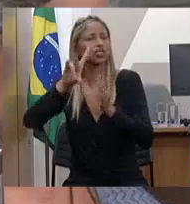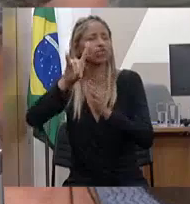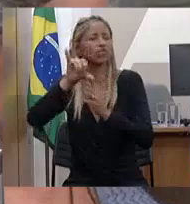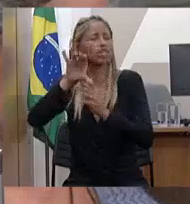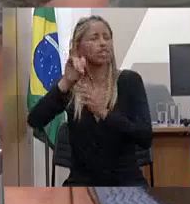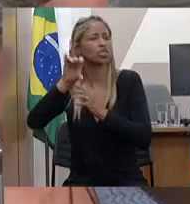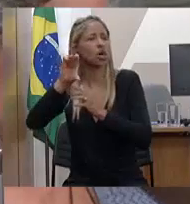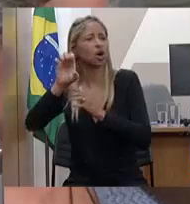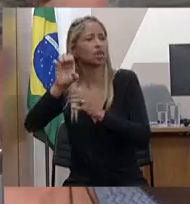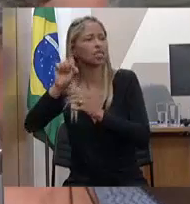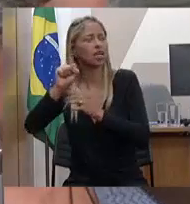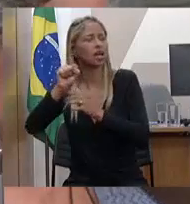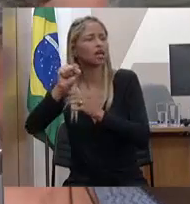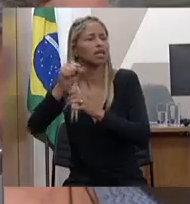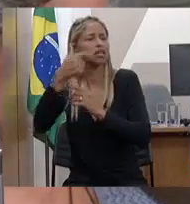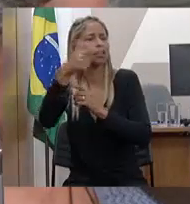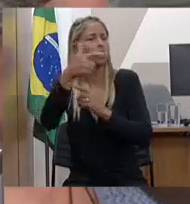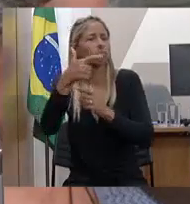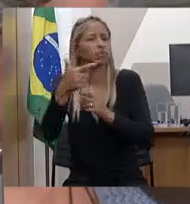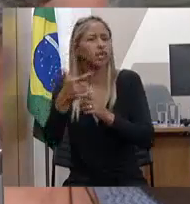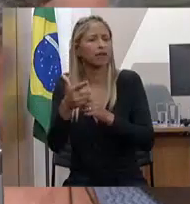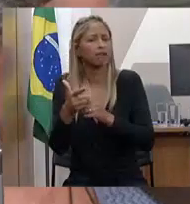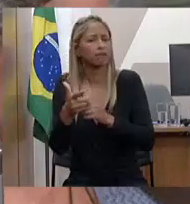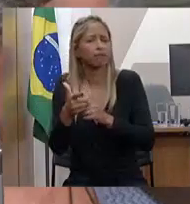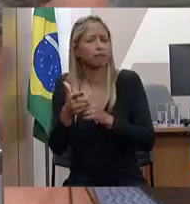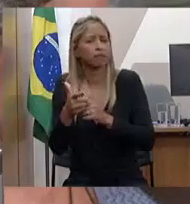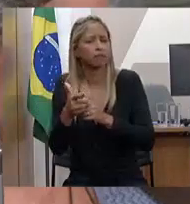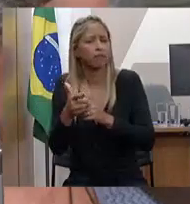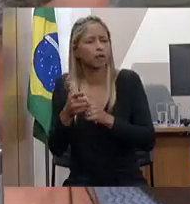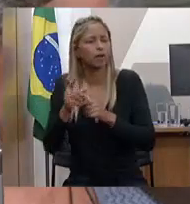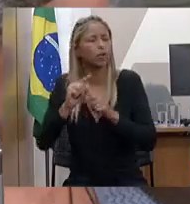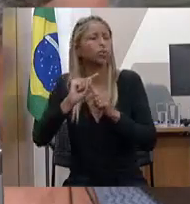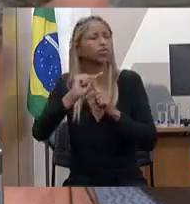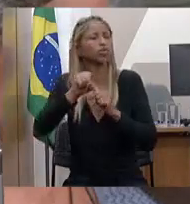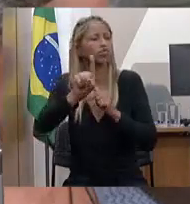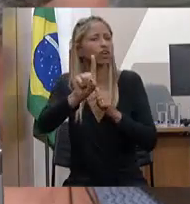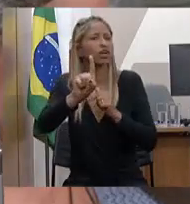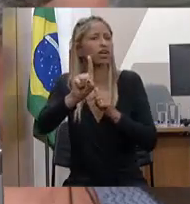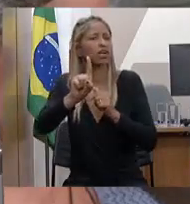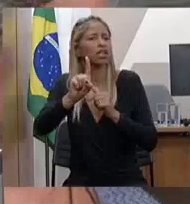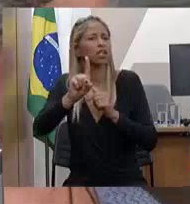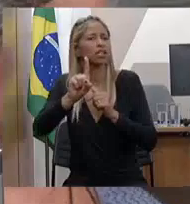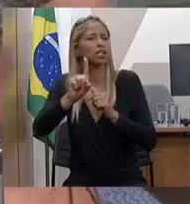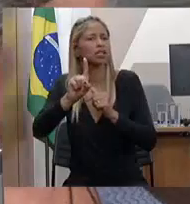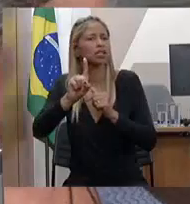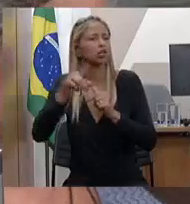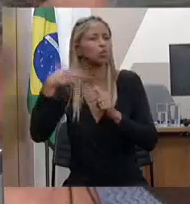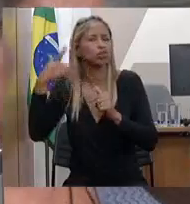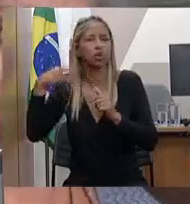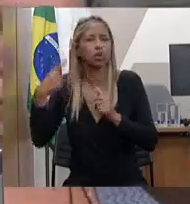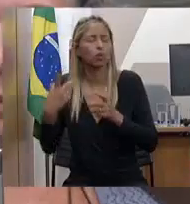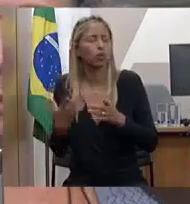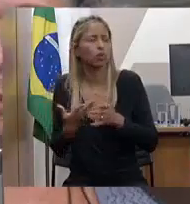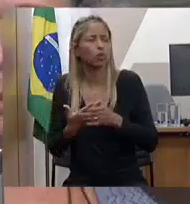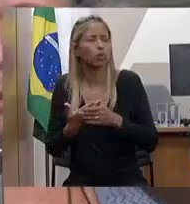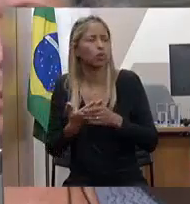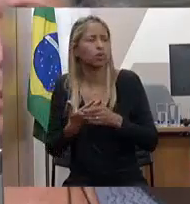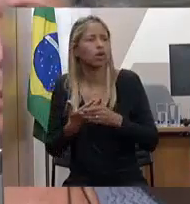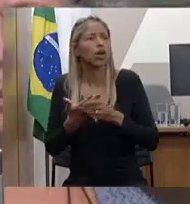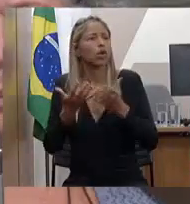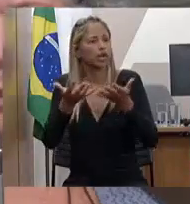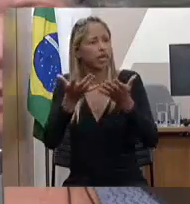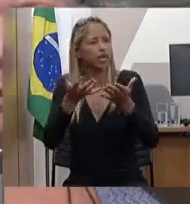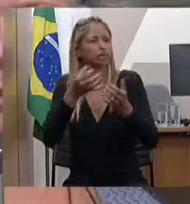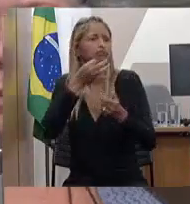Ponte Nova não tem E aí não tem para onde mandar e o pessoal tá todo mundo enlouquecido Então eu queria fazer